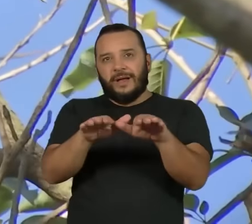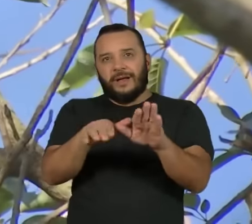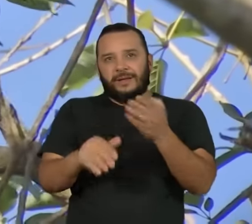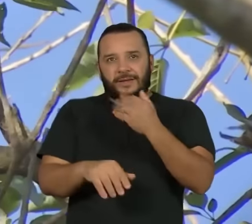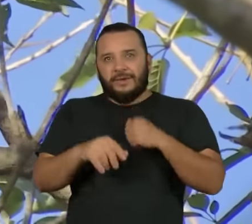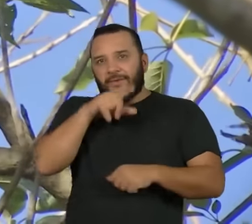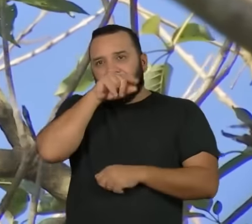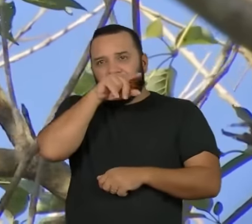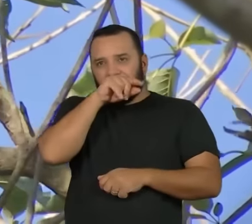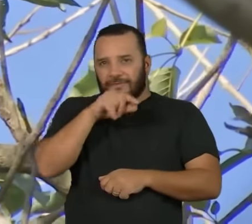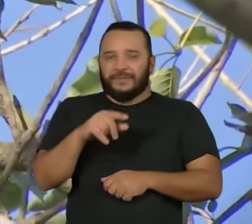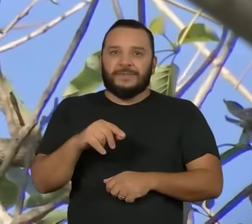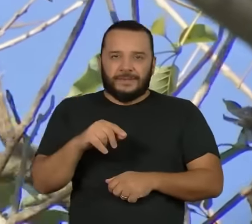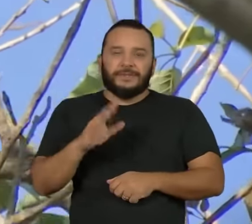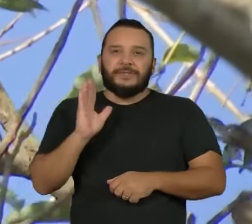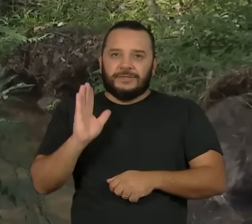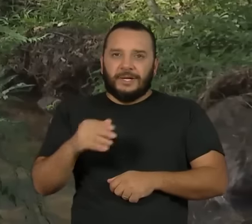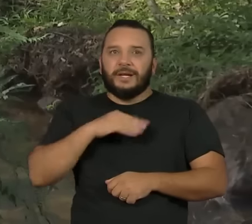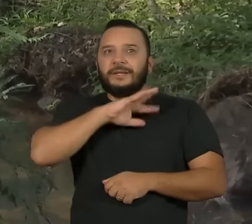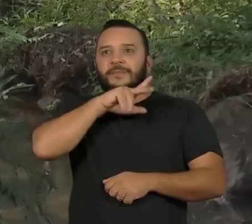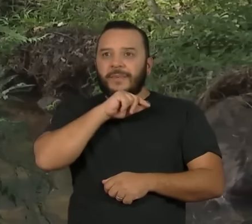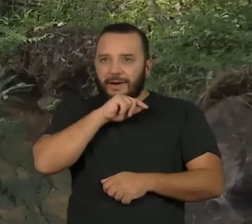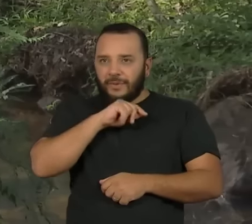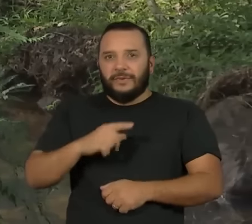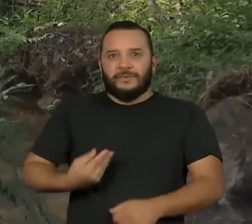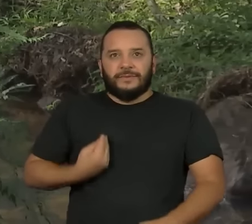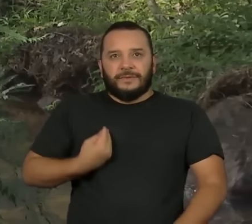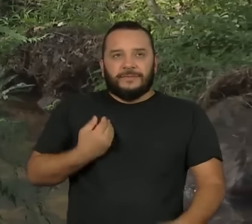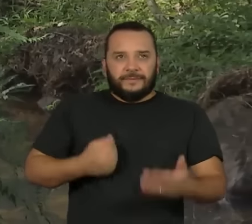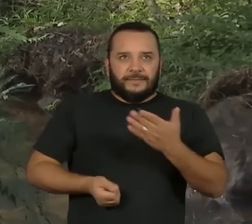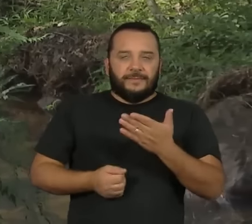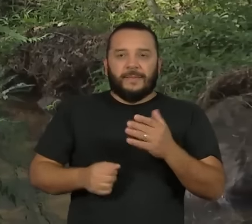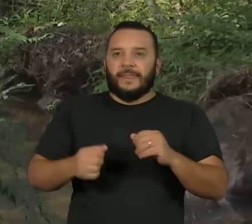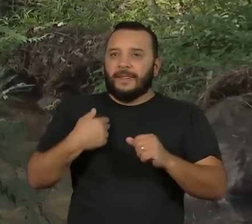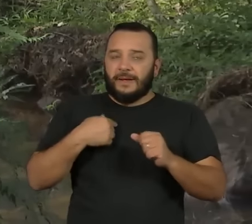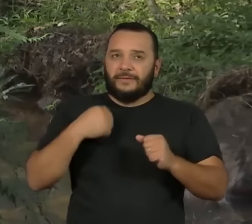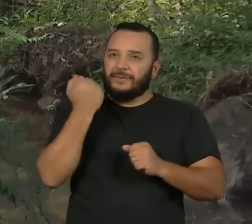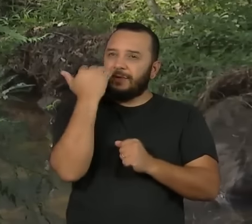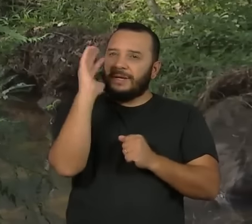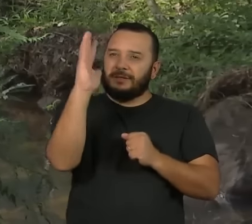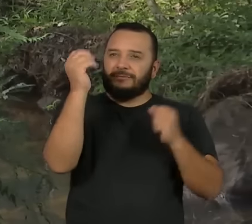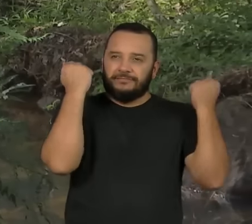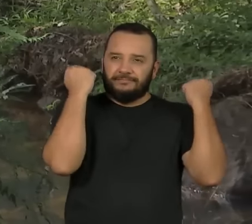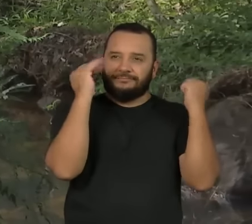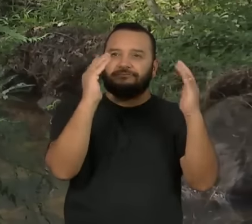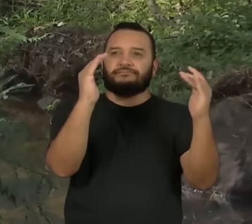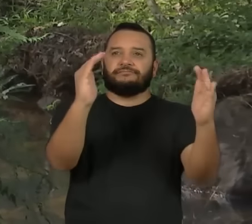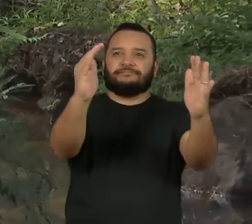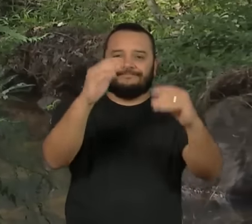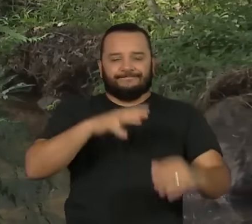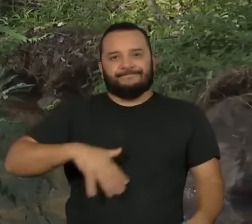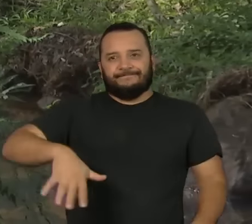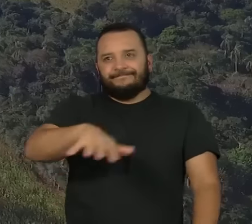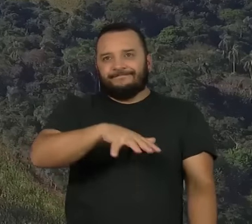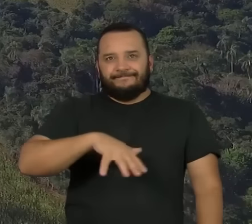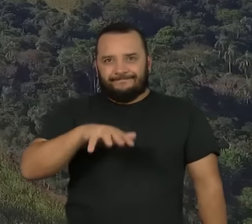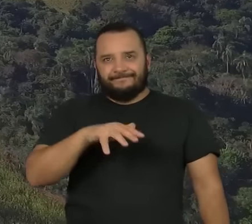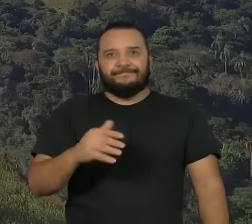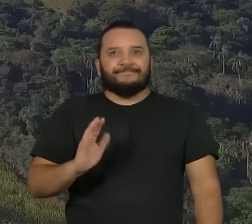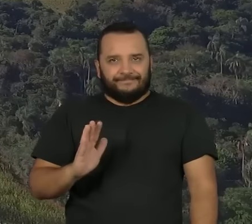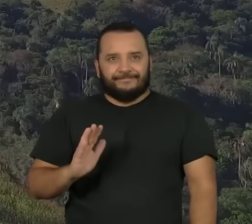presentes, então isso atrai a fauna. Isso ajuda a manter a floresta viva e distribuir a biodiversidade em áreas maiores.